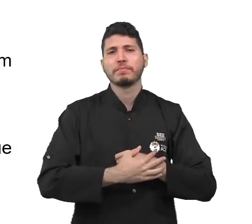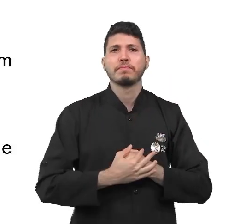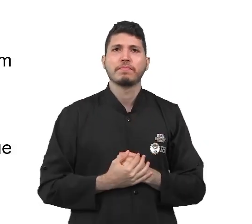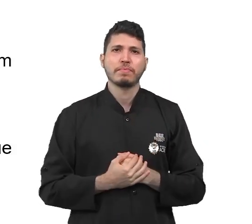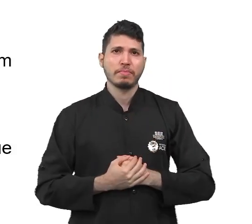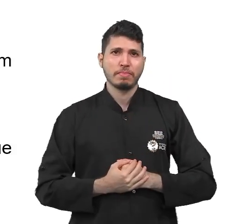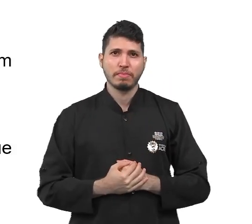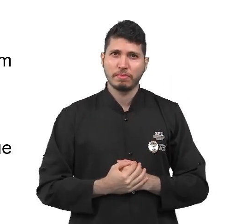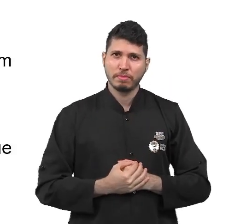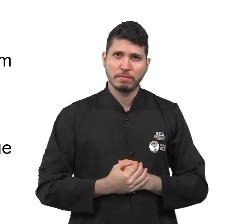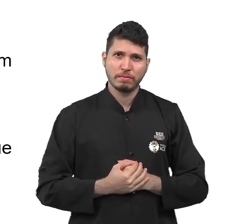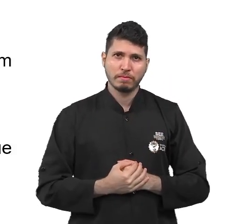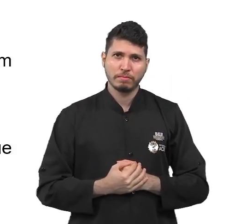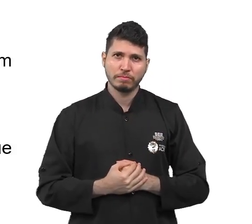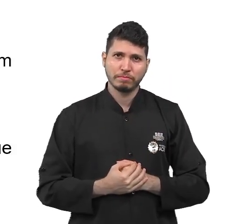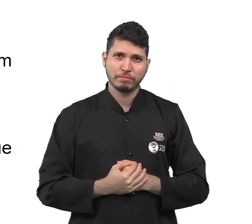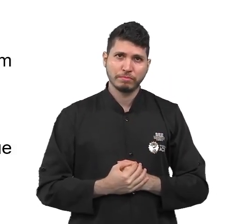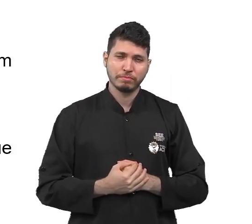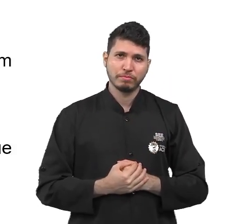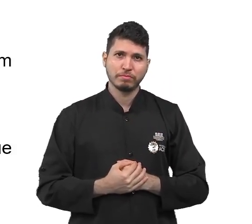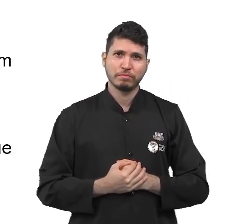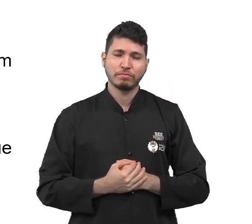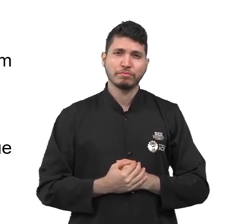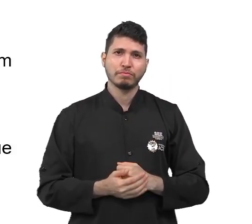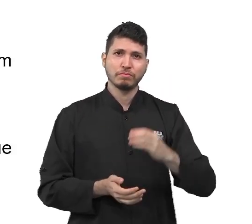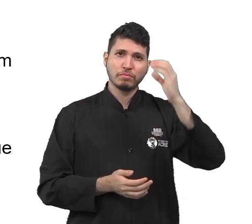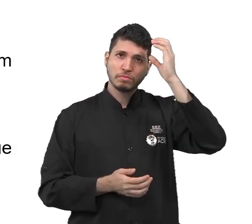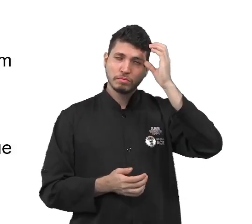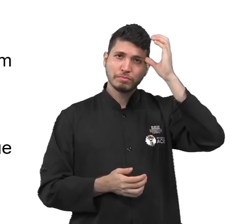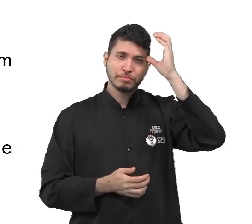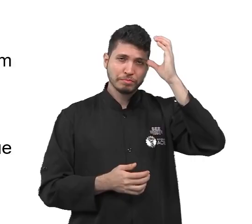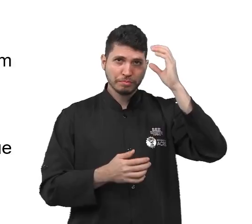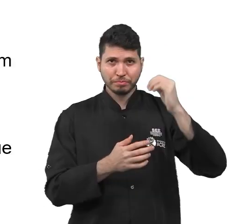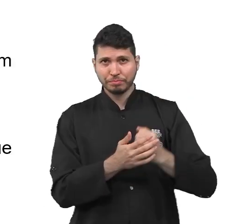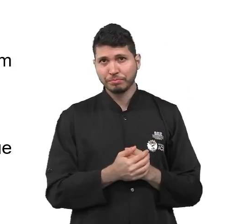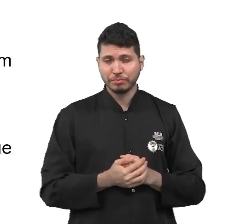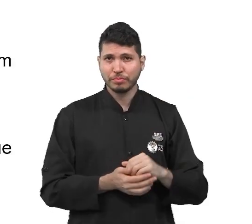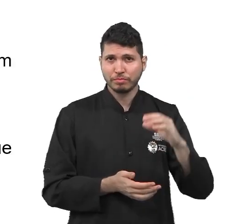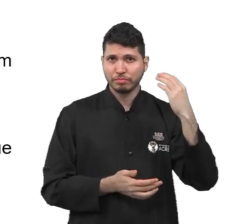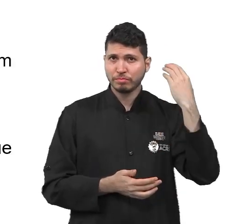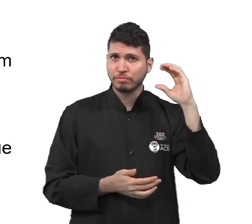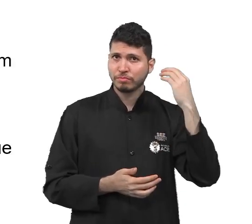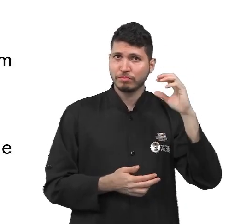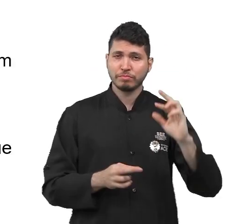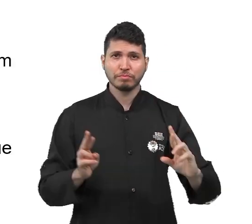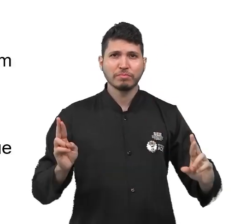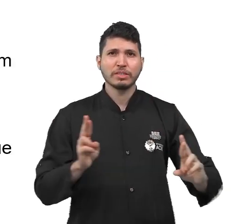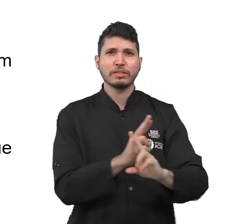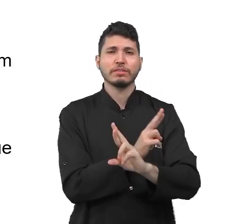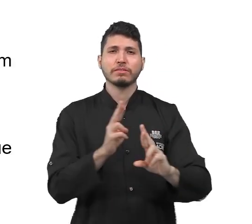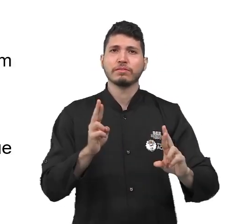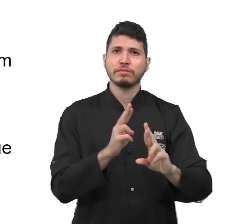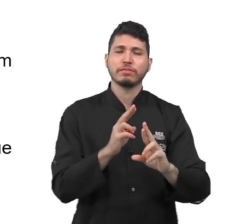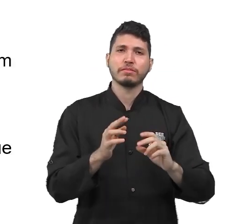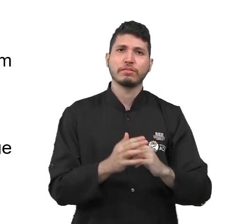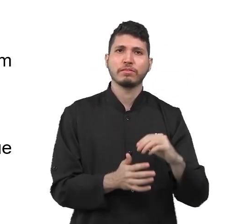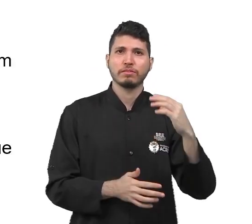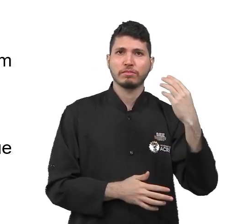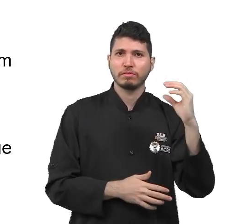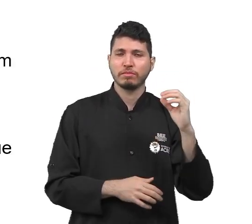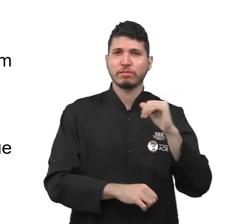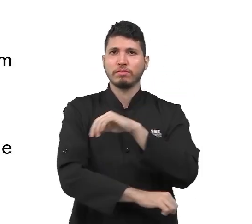o alcance do conhecimento científico, as relações entre a ciência,